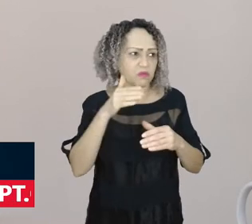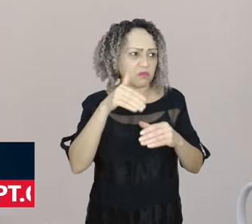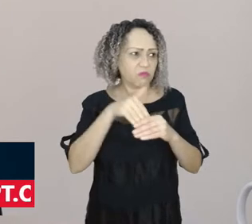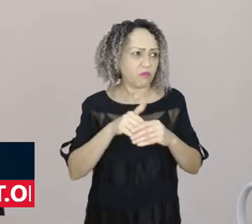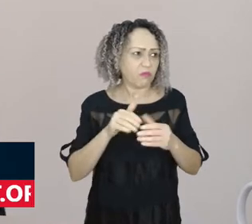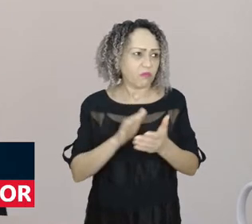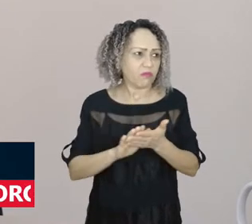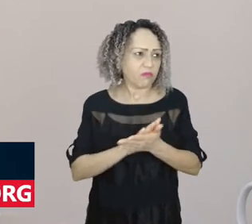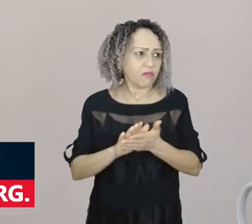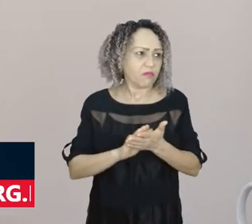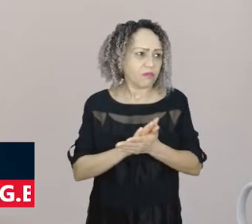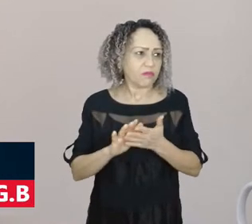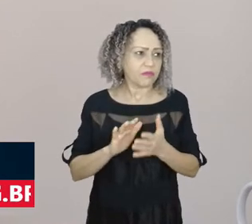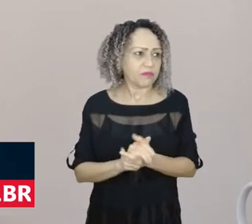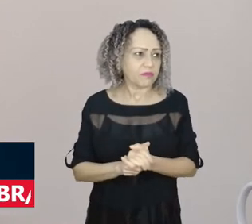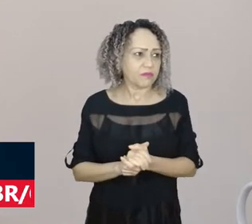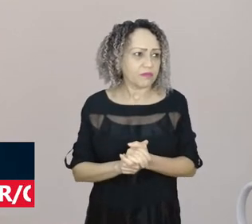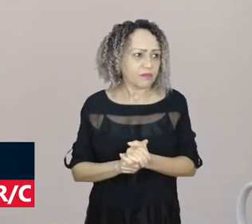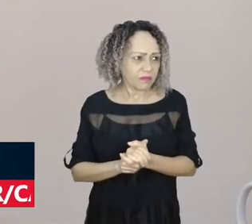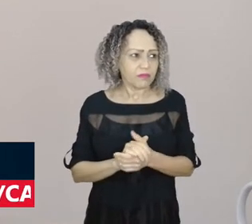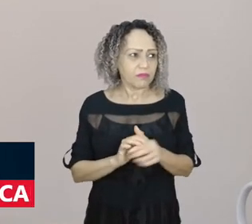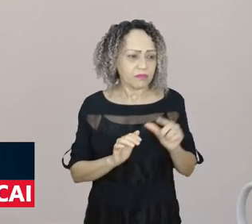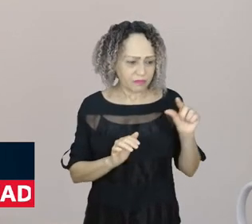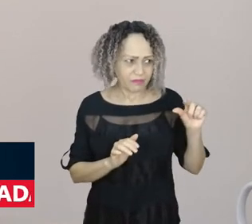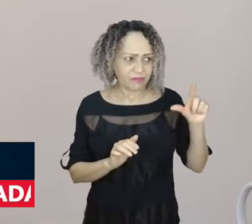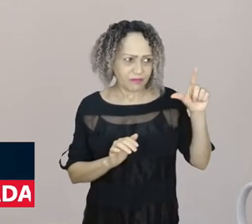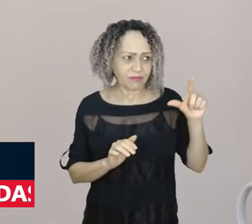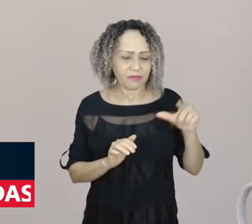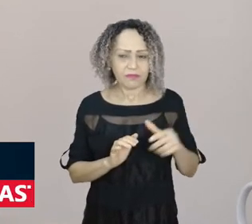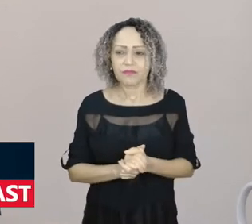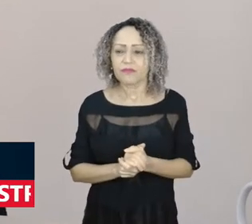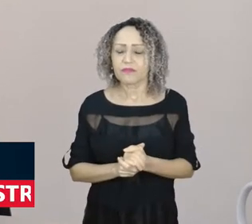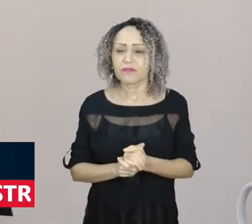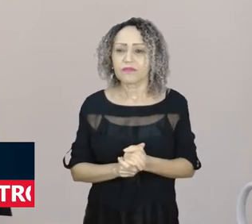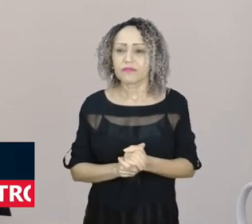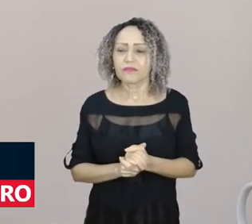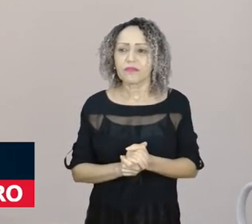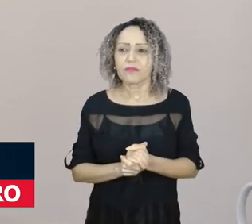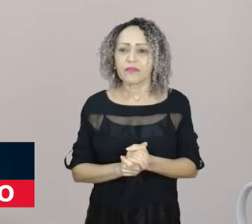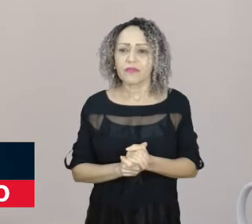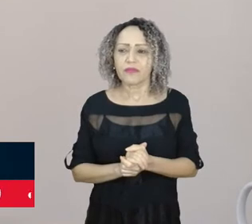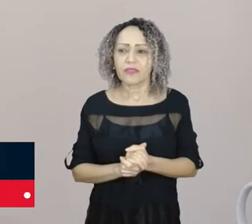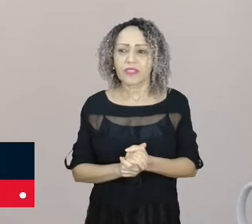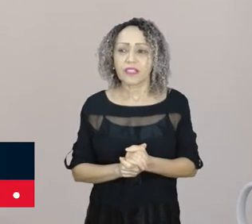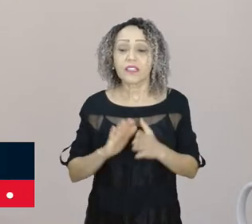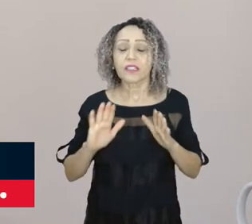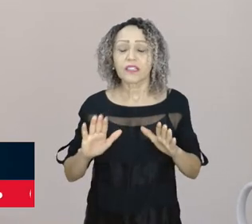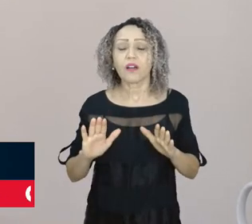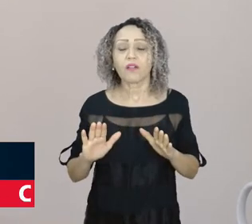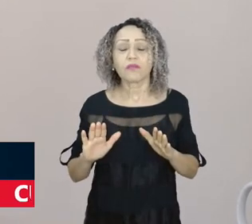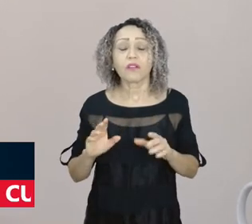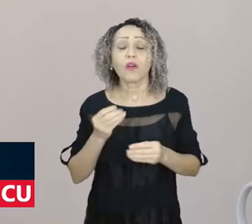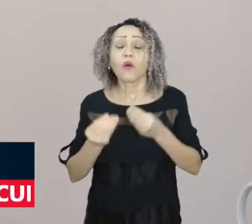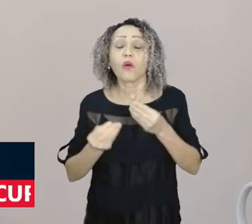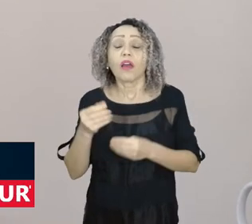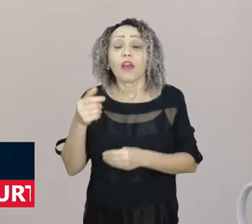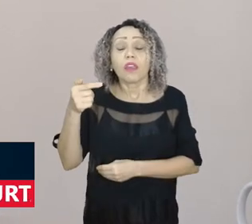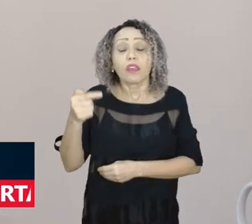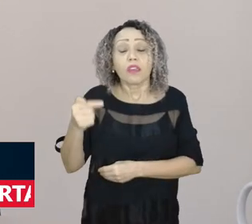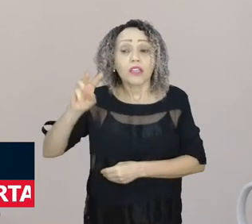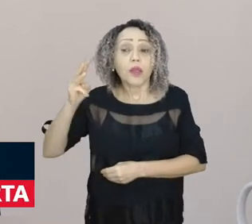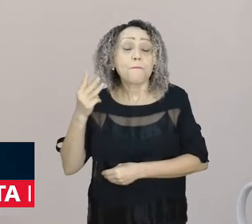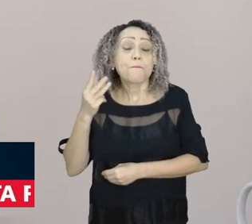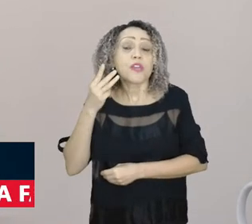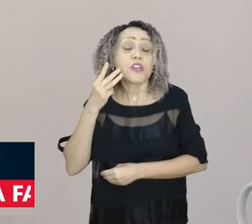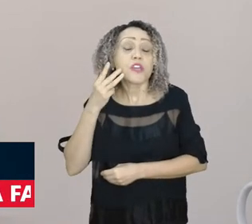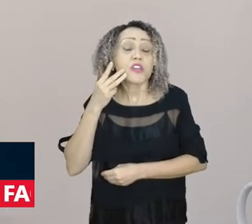dia 30, a nossa grande missão é fazer as pessoas irem para as urnas, fazerem a diferença. Afinal de contas, 7 milhões de votos é mais do